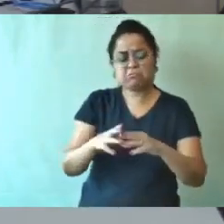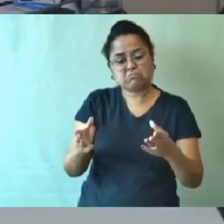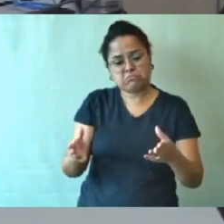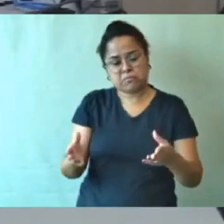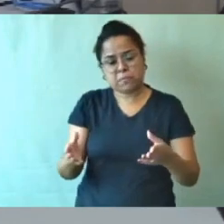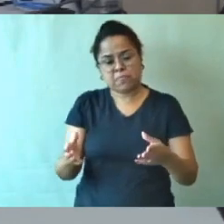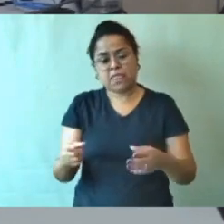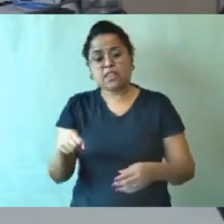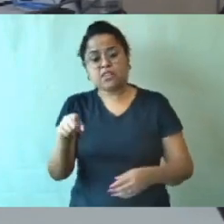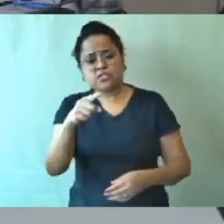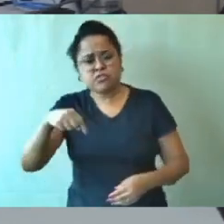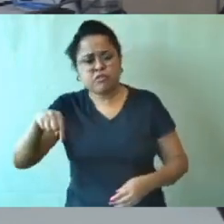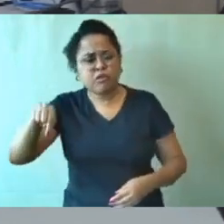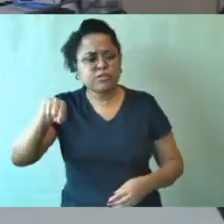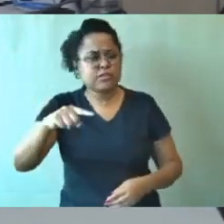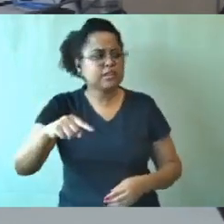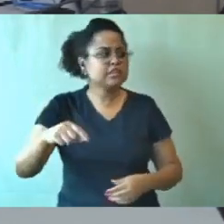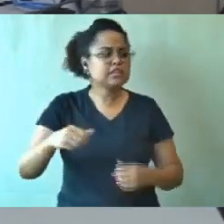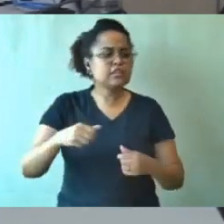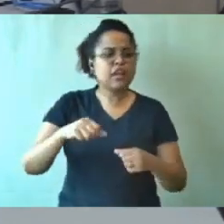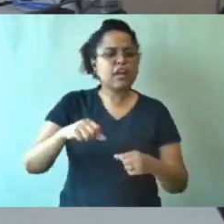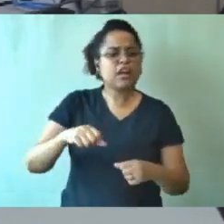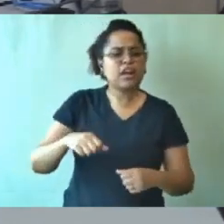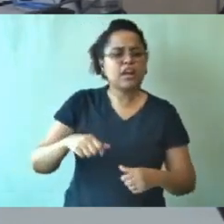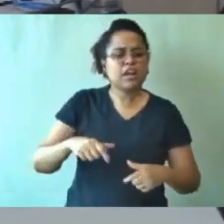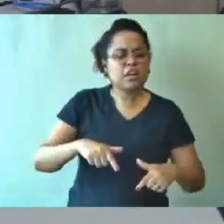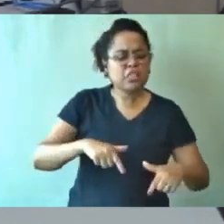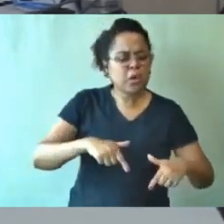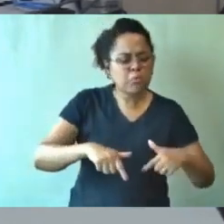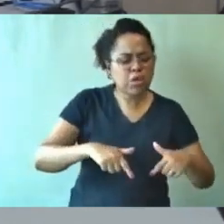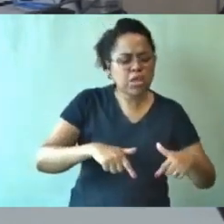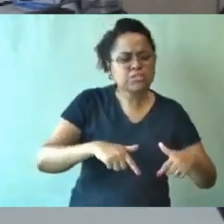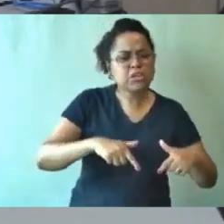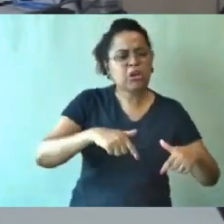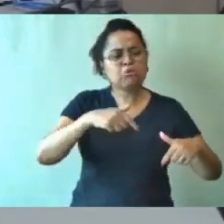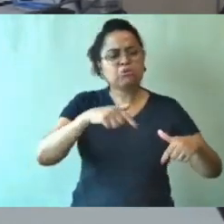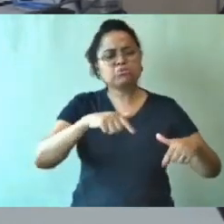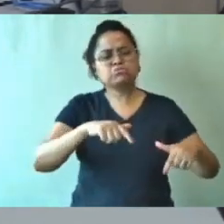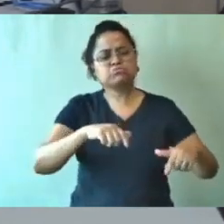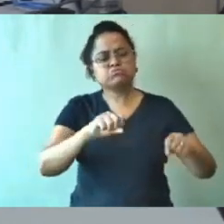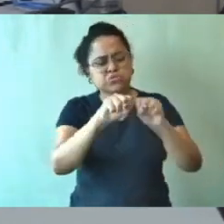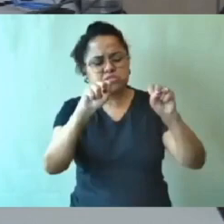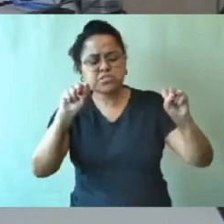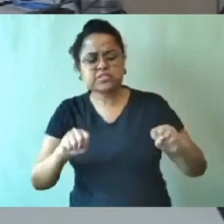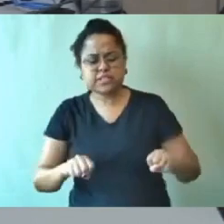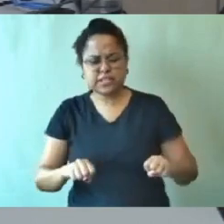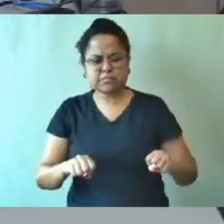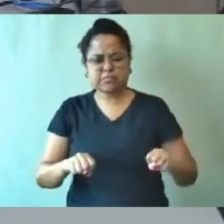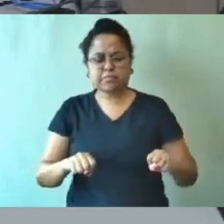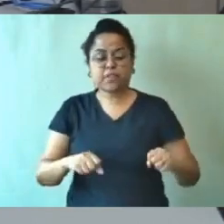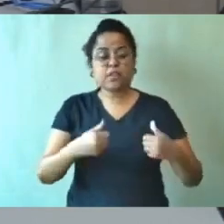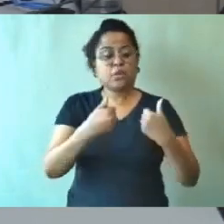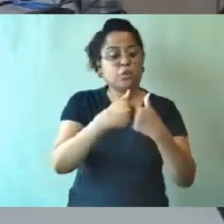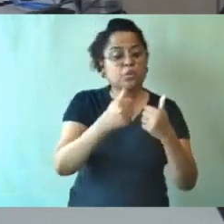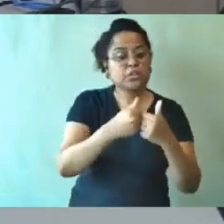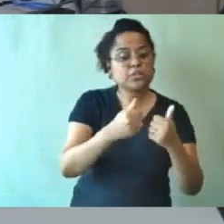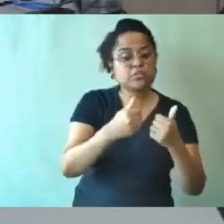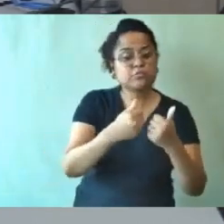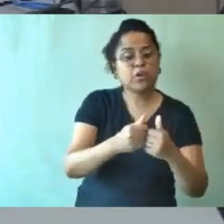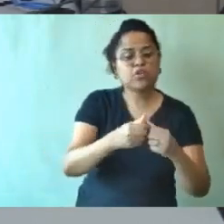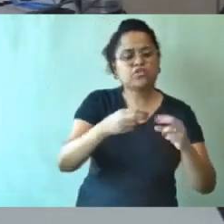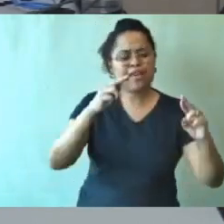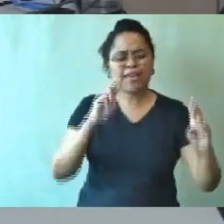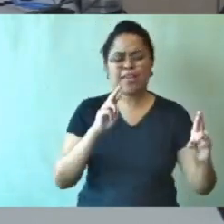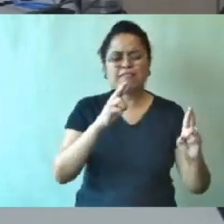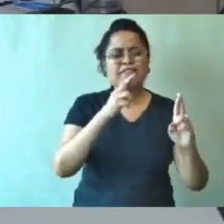sistema. O que eu gostaria de sair na rua era todo mundo chegar e falar: nossa, o transporte por ônibus Belo Horizonte é referência e